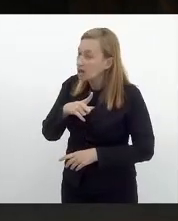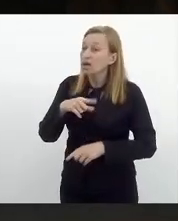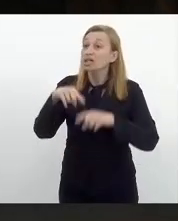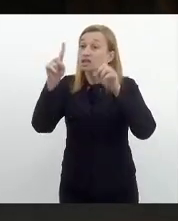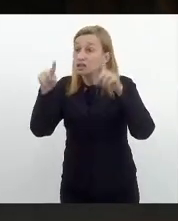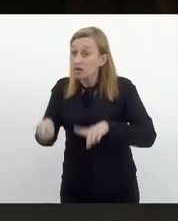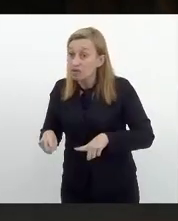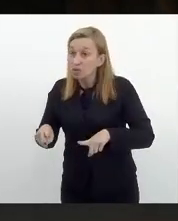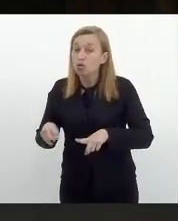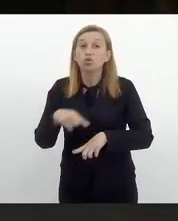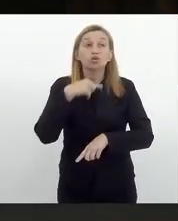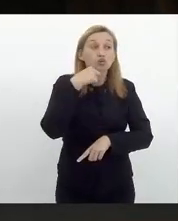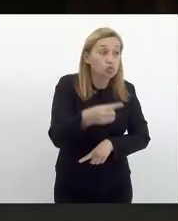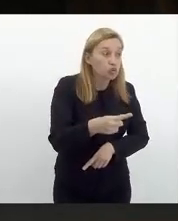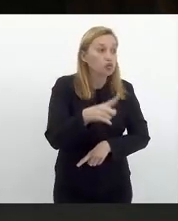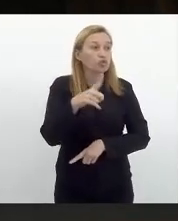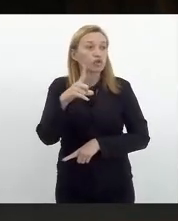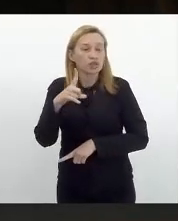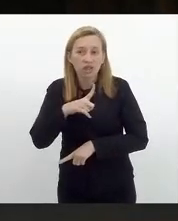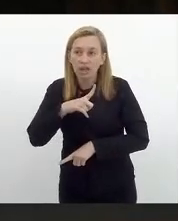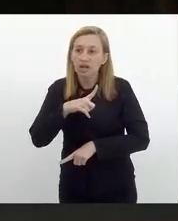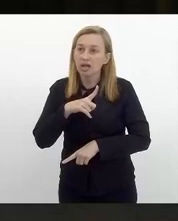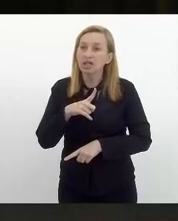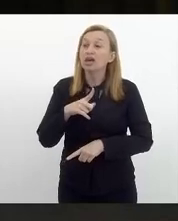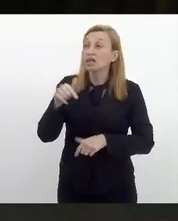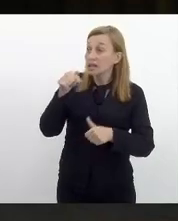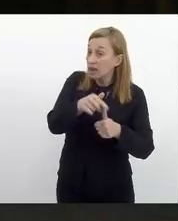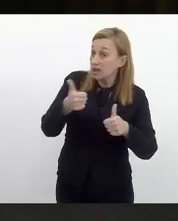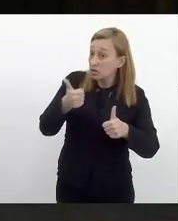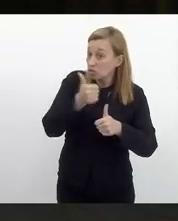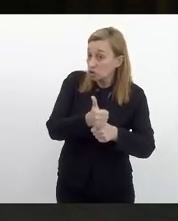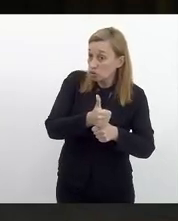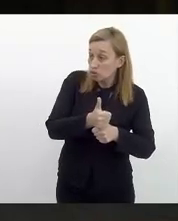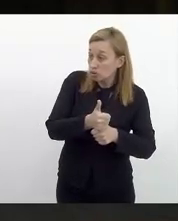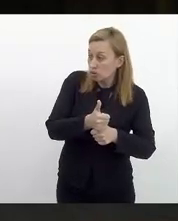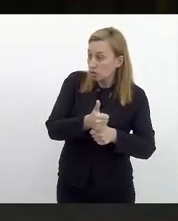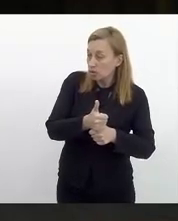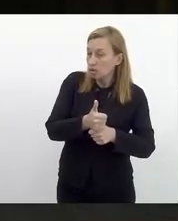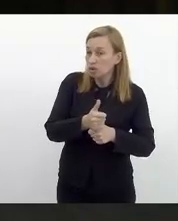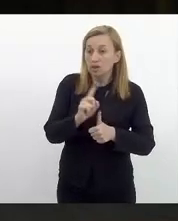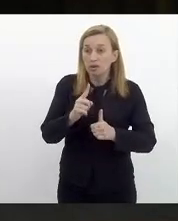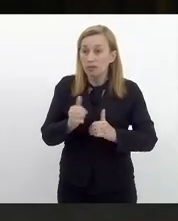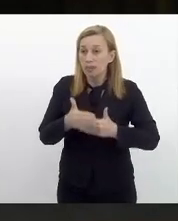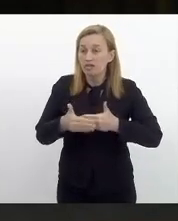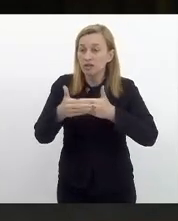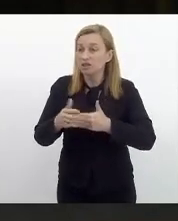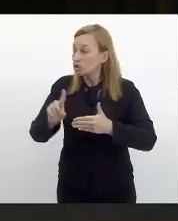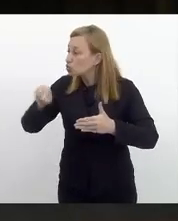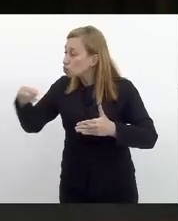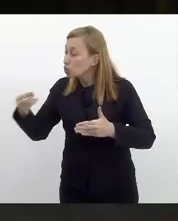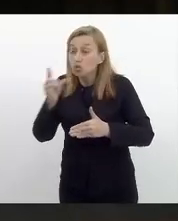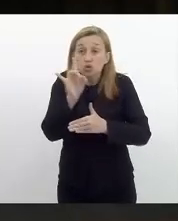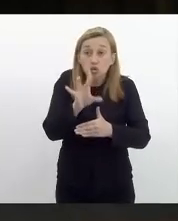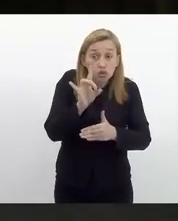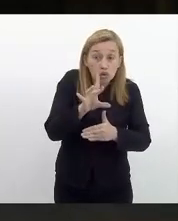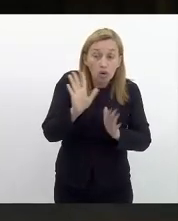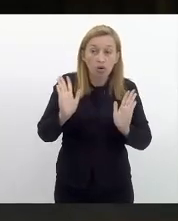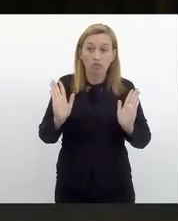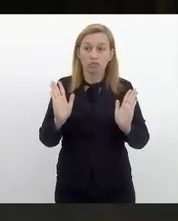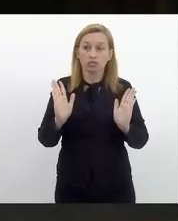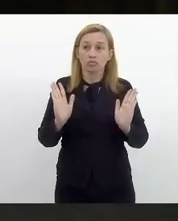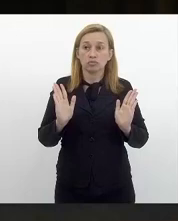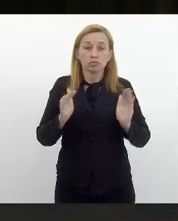servidores O seu tem dúvidas deste substitutivo e nós não avançasse nos outros é só uma questão de